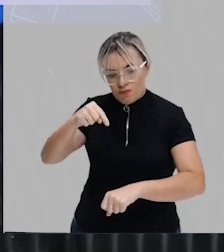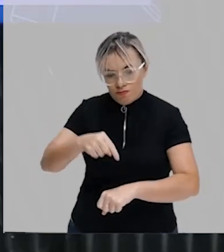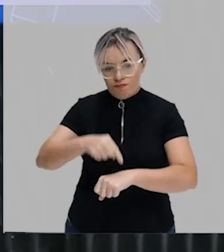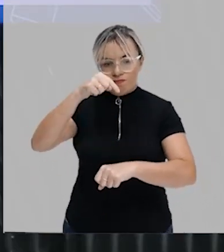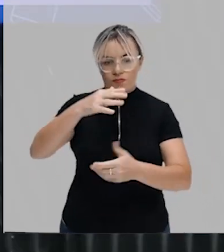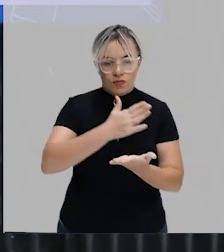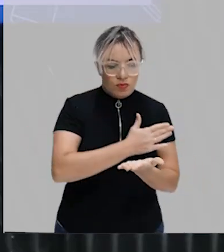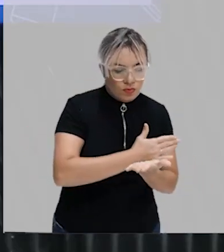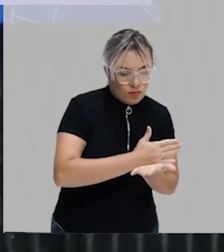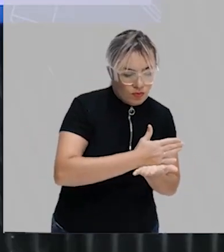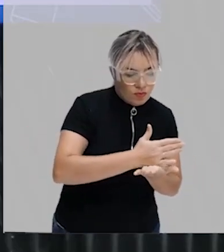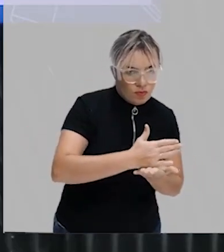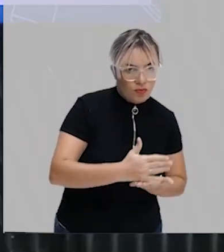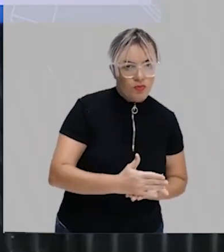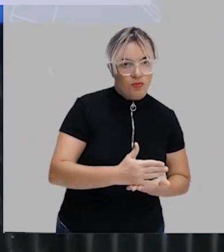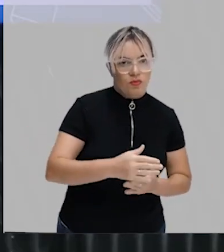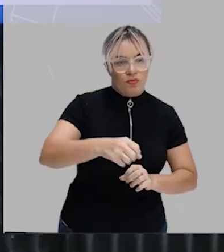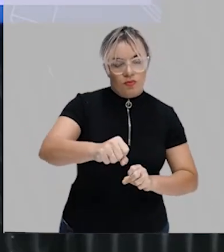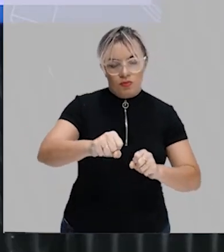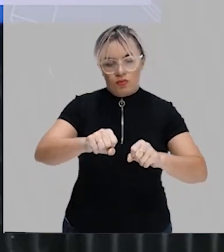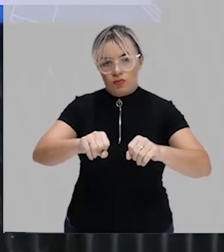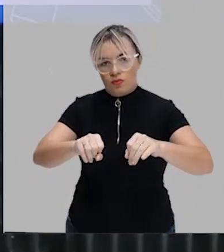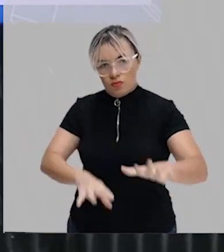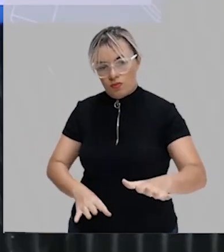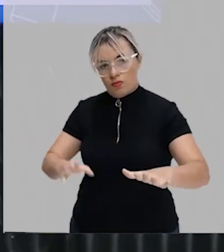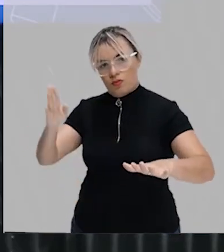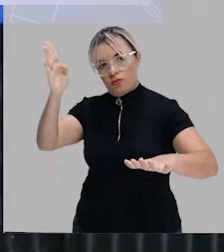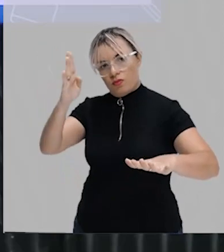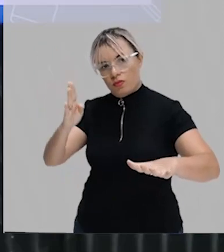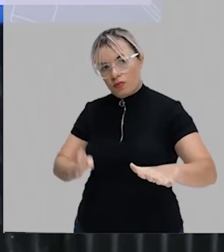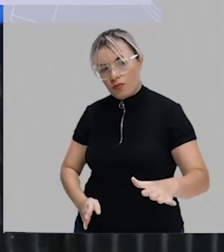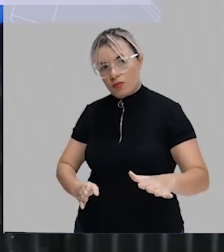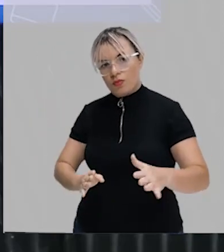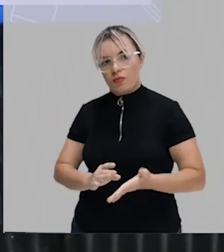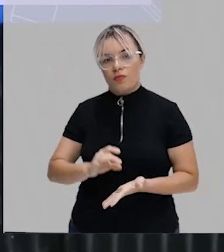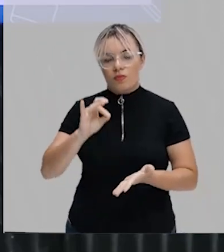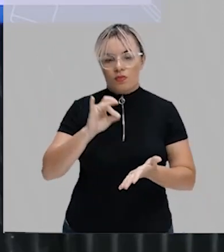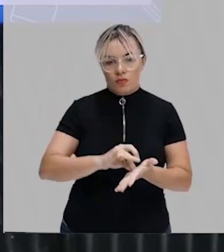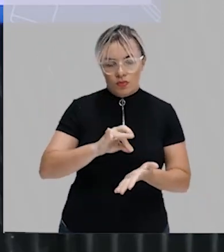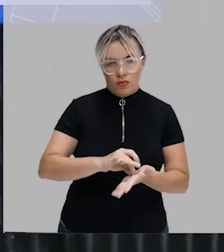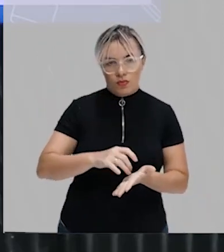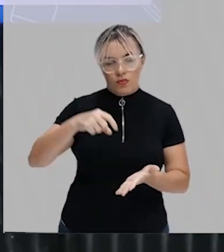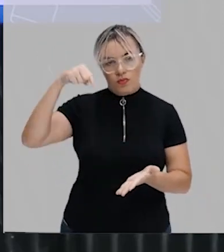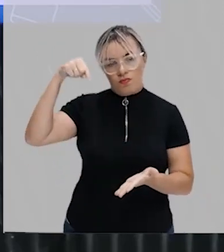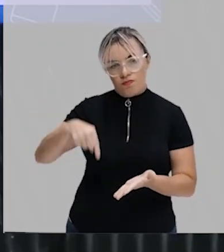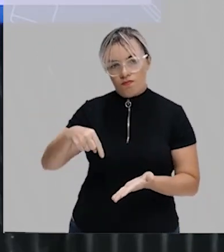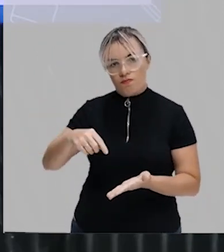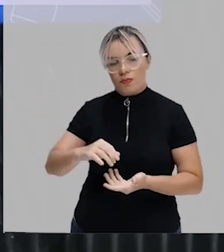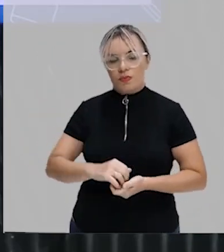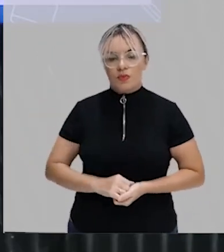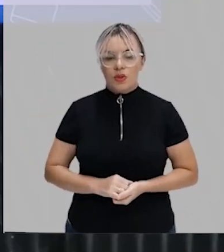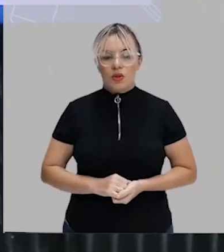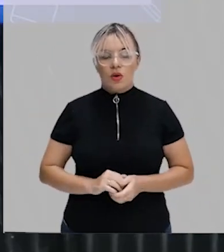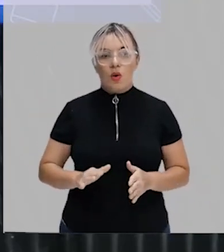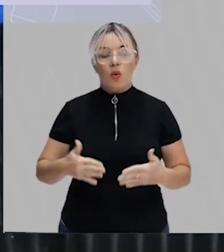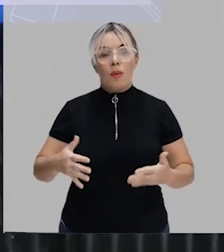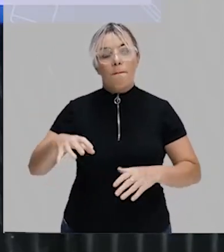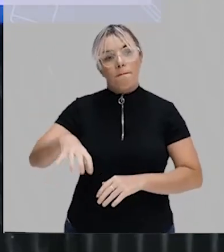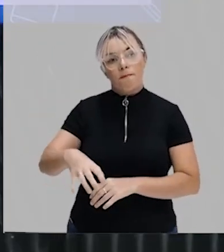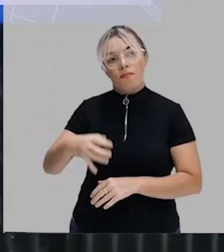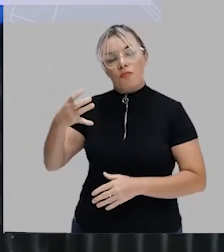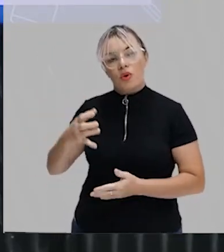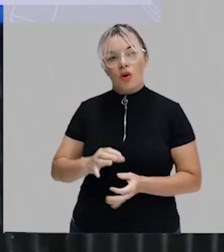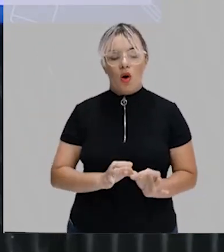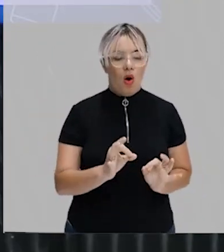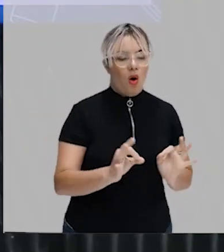parte para colonizar efetivamente o Brasil, o que é que ele faz? Ele vai